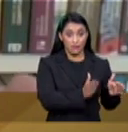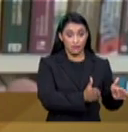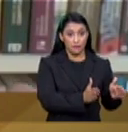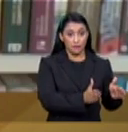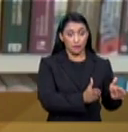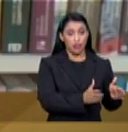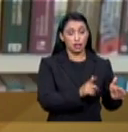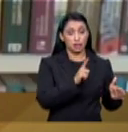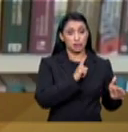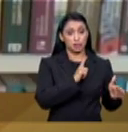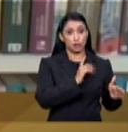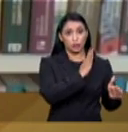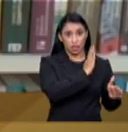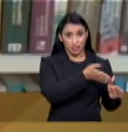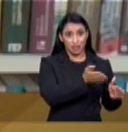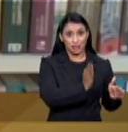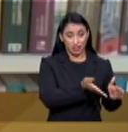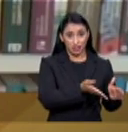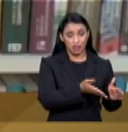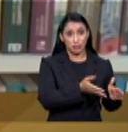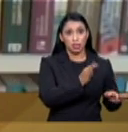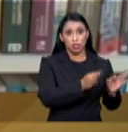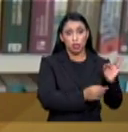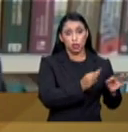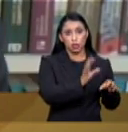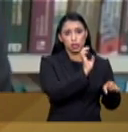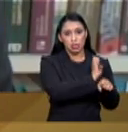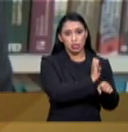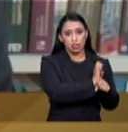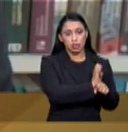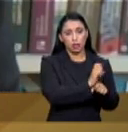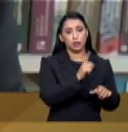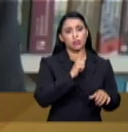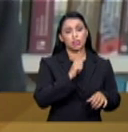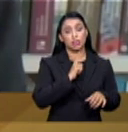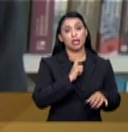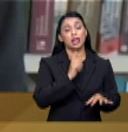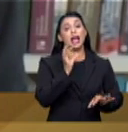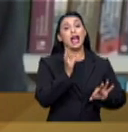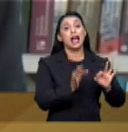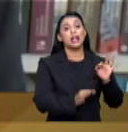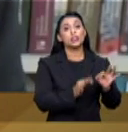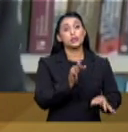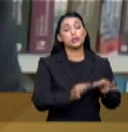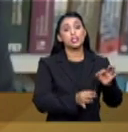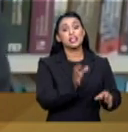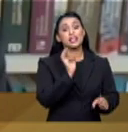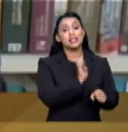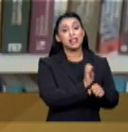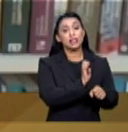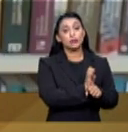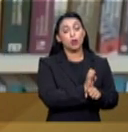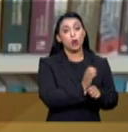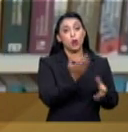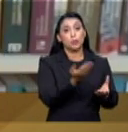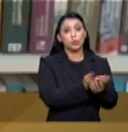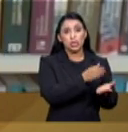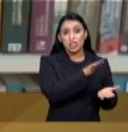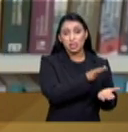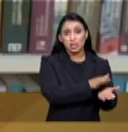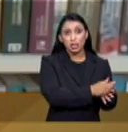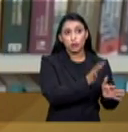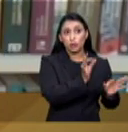rescindente, rescindida, a decisão da Justiça Estadual, nós teremos a Justiça Estadual processando e julgando o